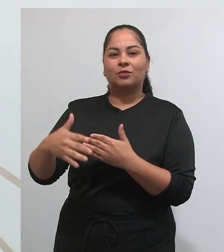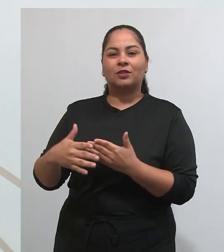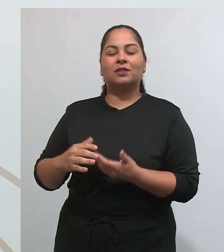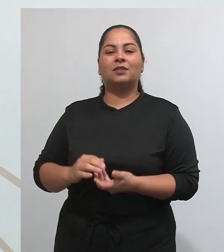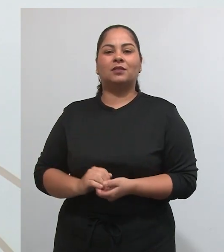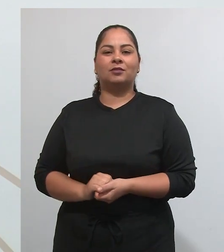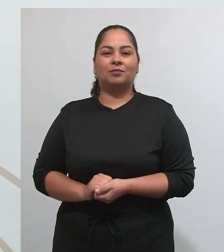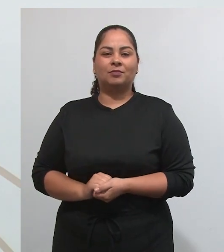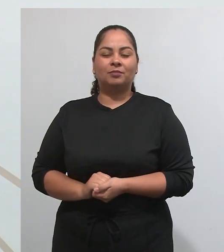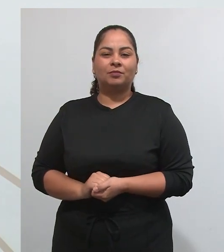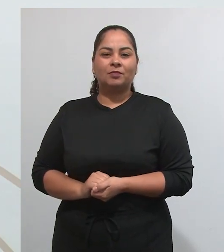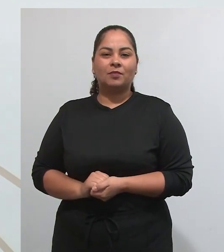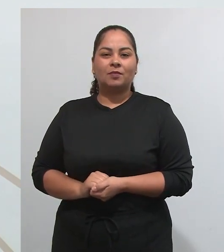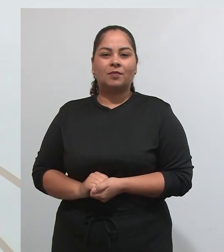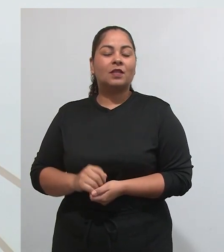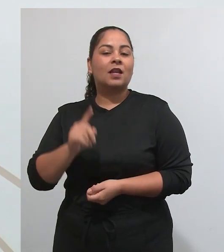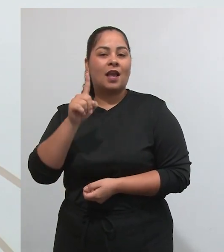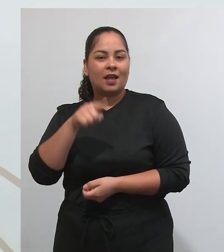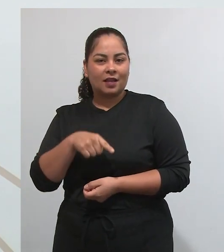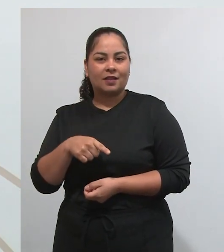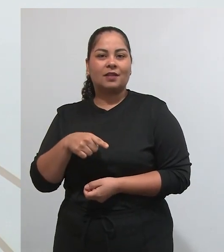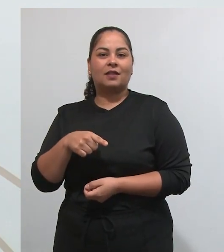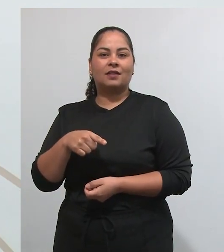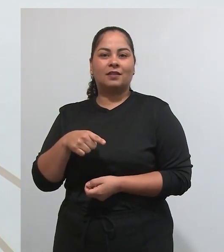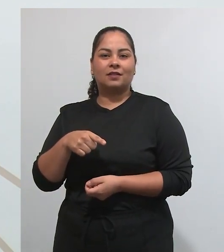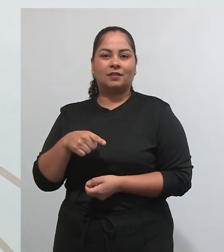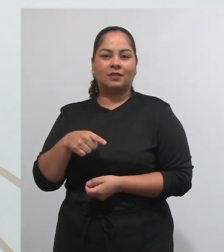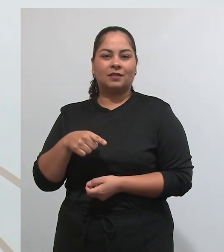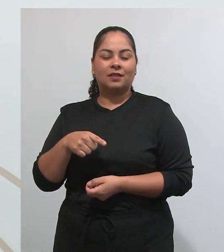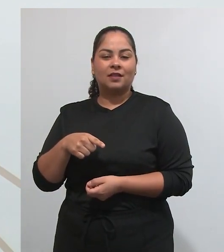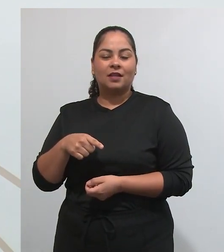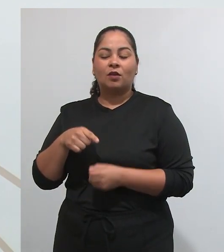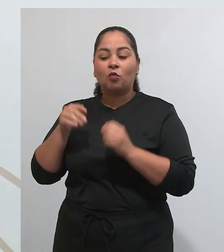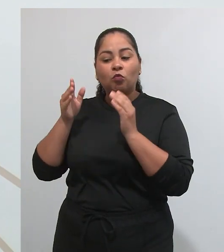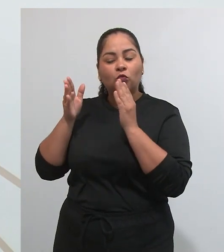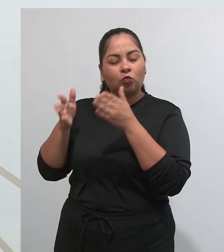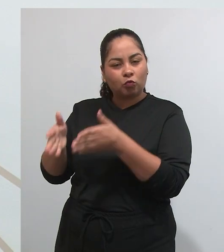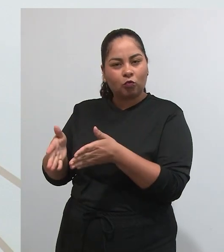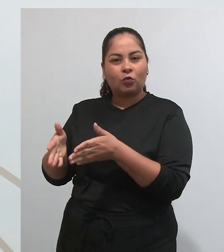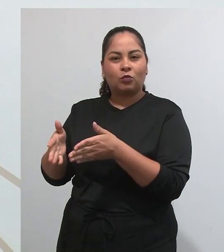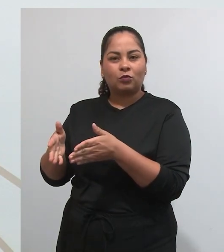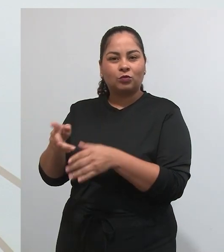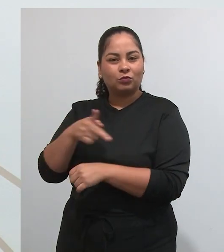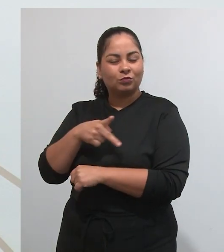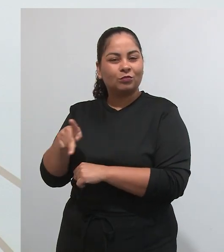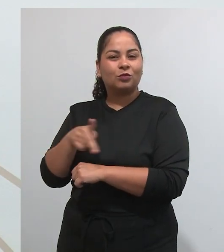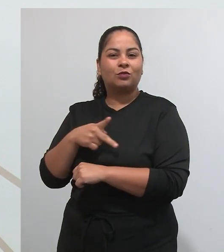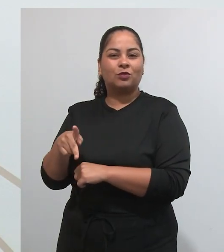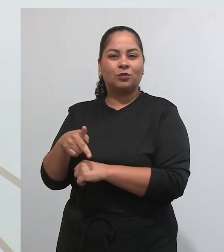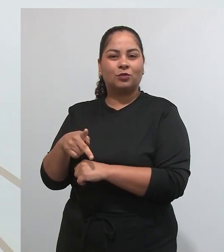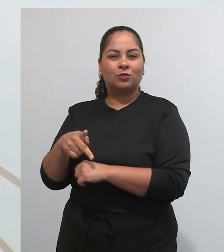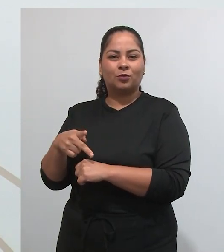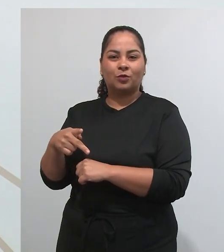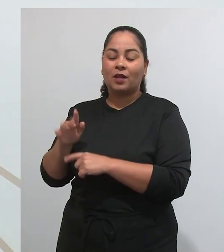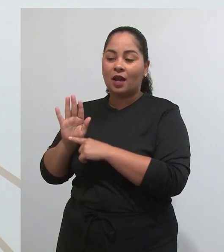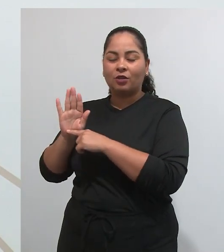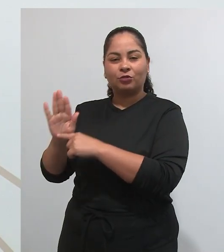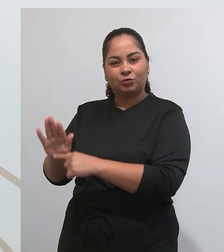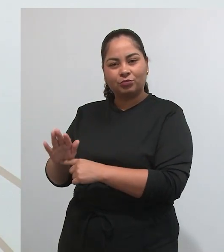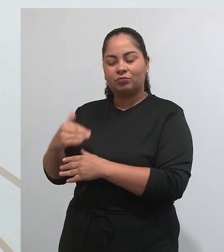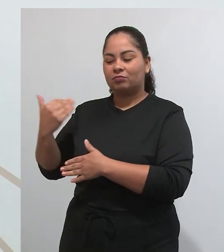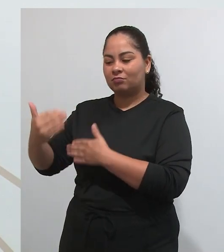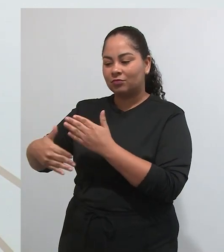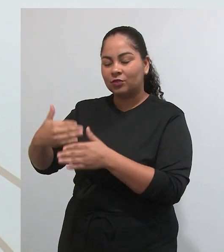do que um dia a gente pôde imaginar enquanto professor. Eu acho que é isso que move a educação, é isso que move o